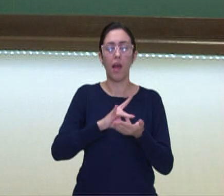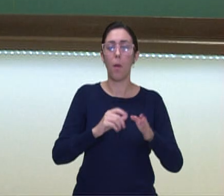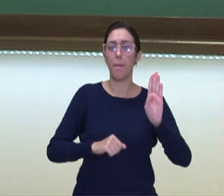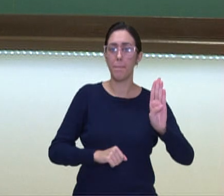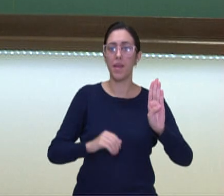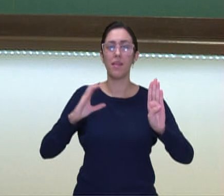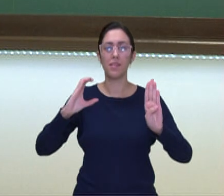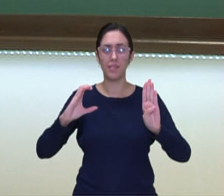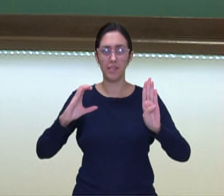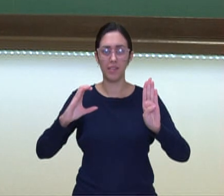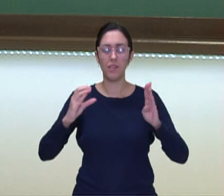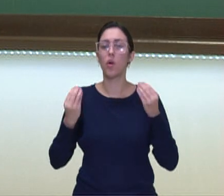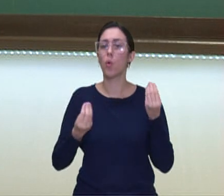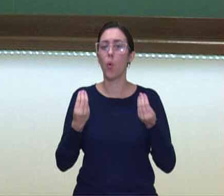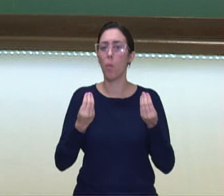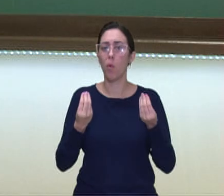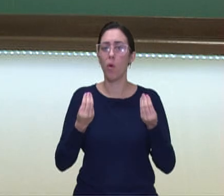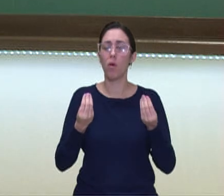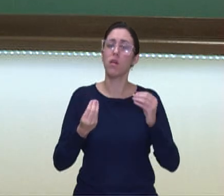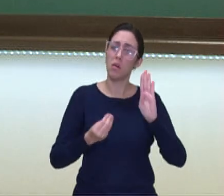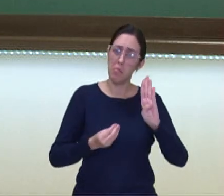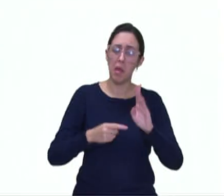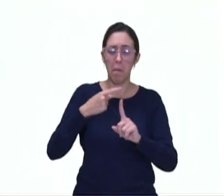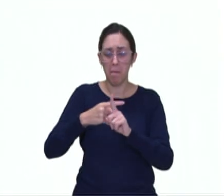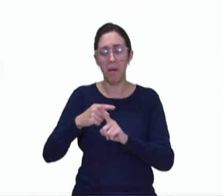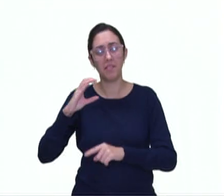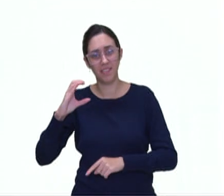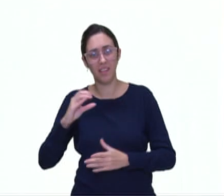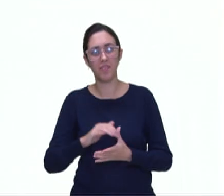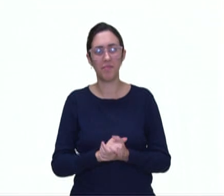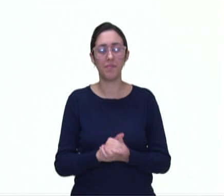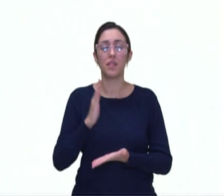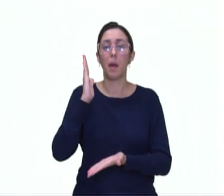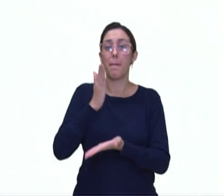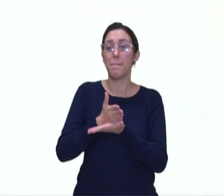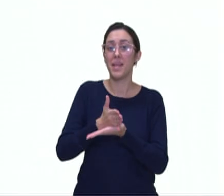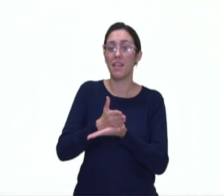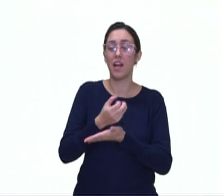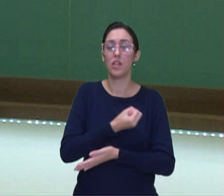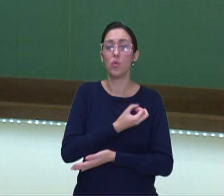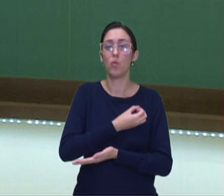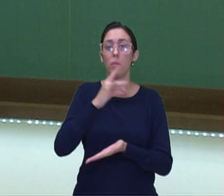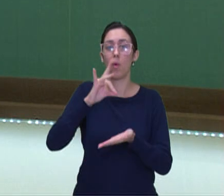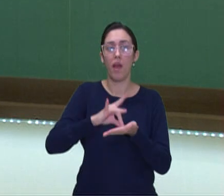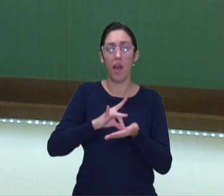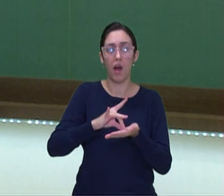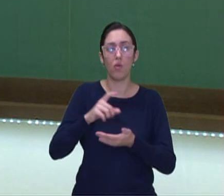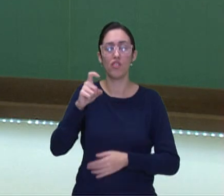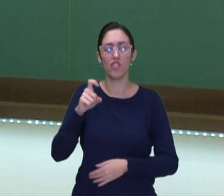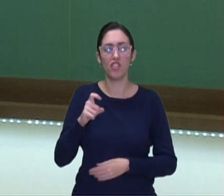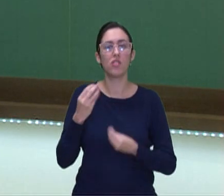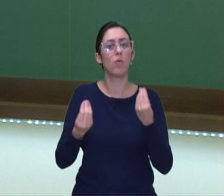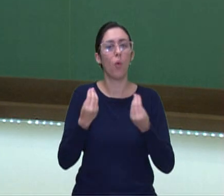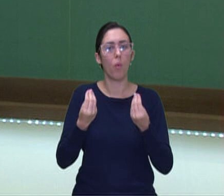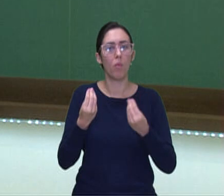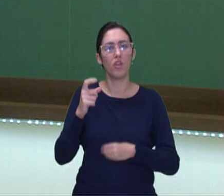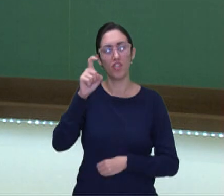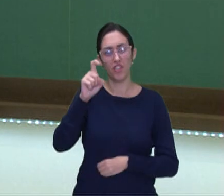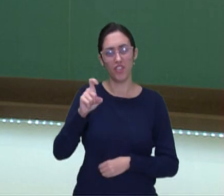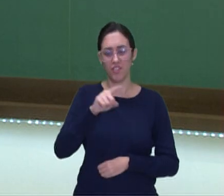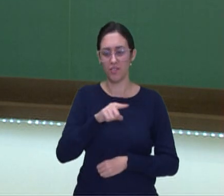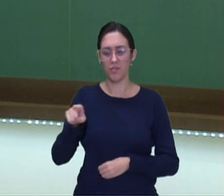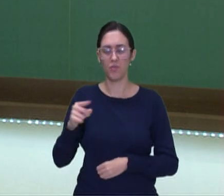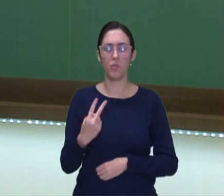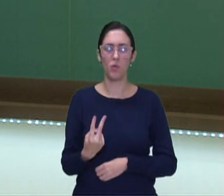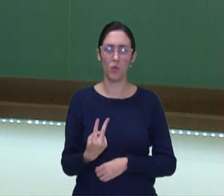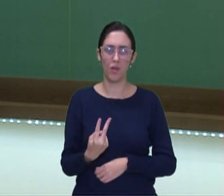como? b mais c. A metade do número real x. Então vai ficar x sobre 2. Tá bom?